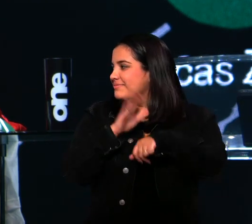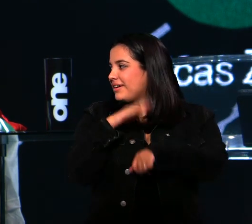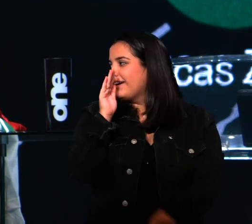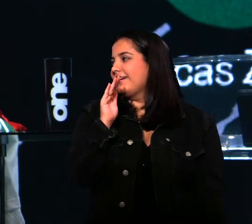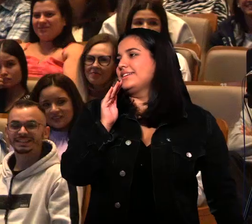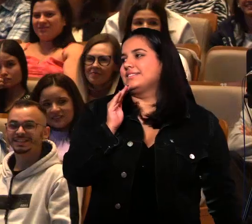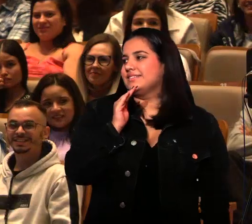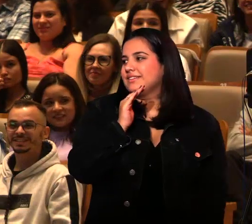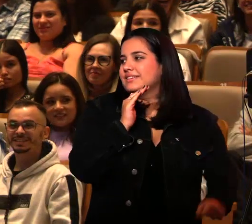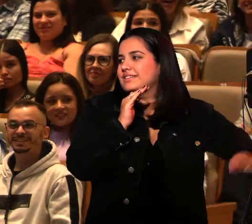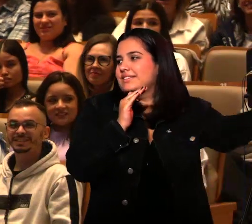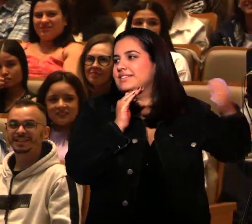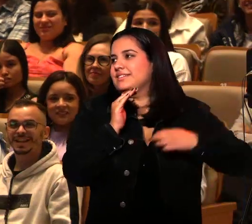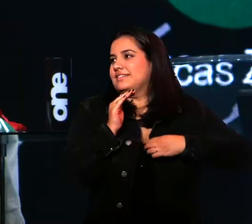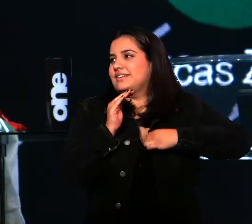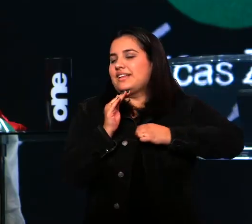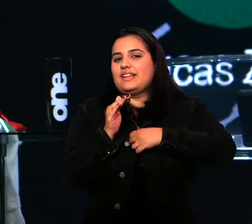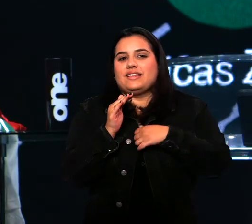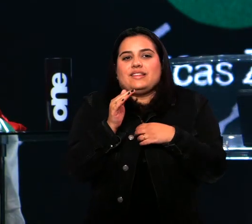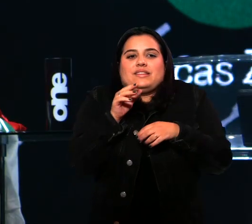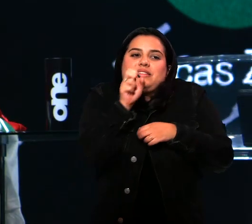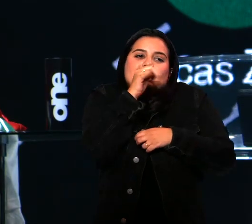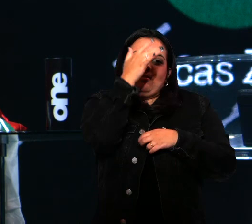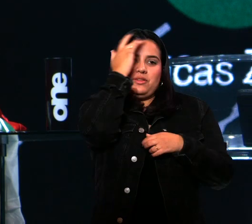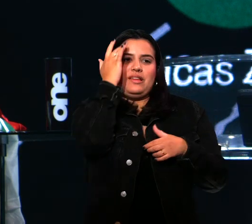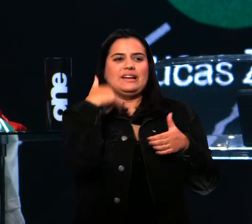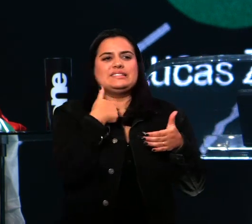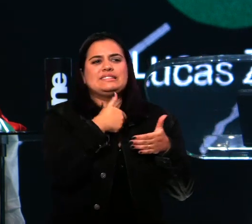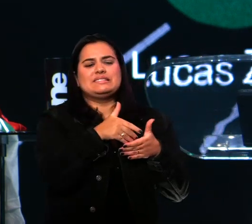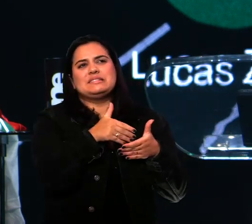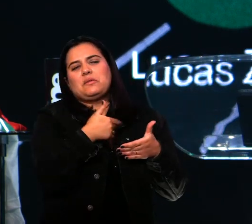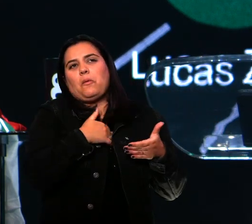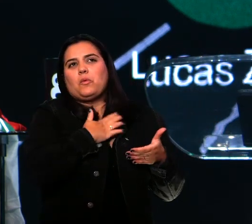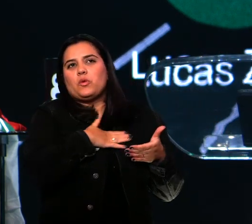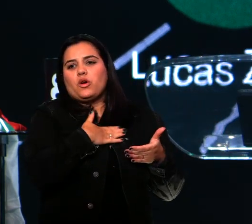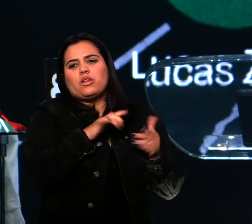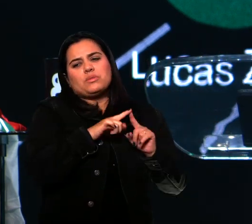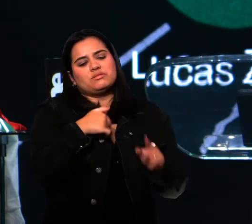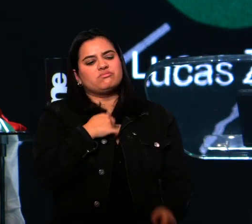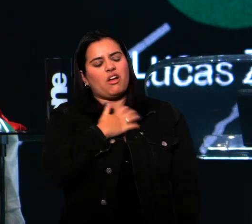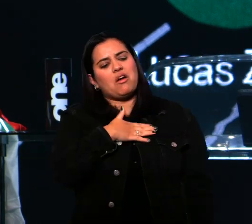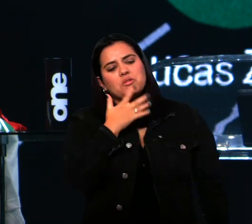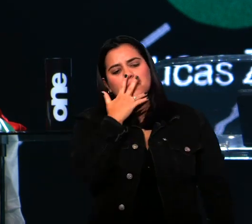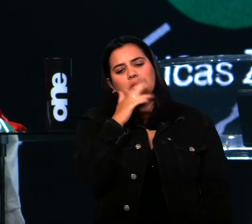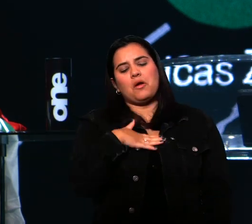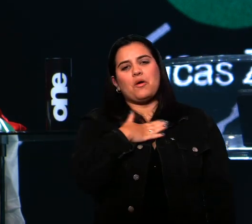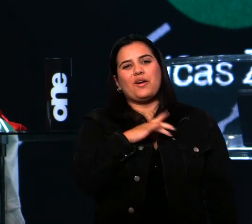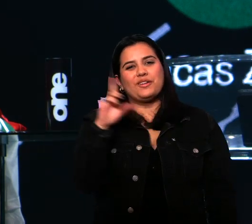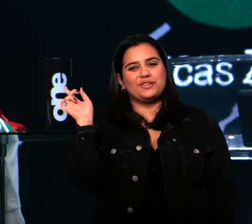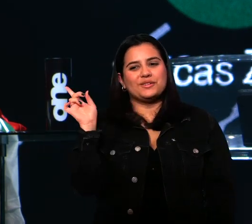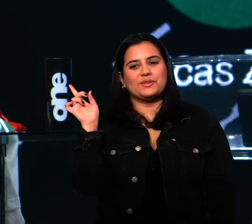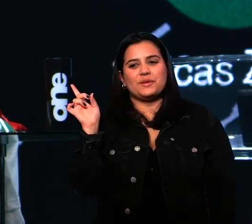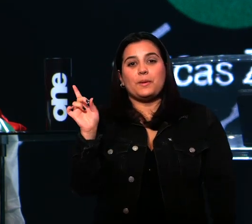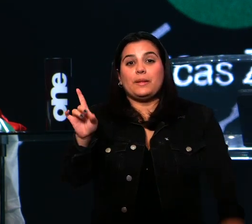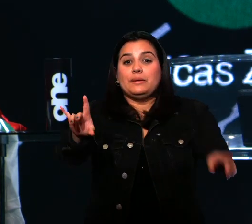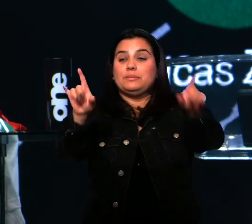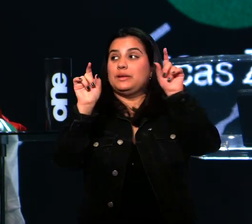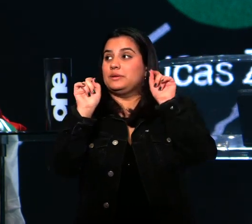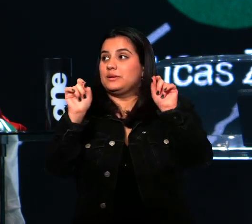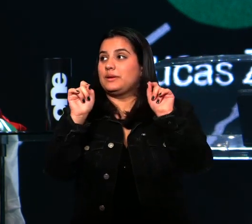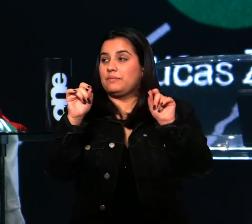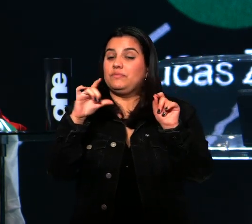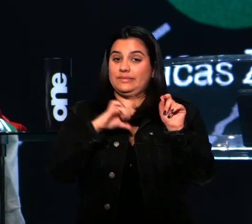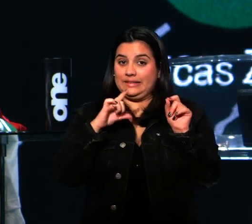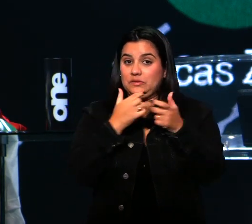também. Até porque quem não torce é simpatizante, né? Pelo menos. Mas, gente, nada é tão ruim que não possa